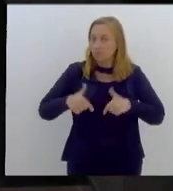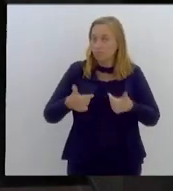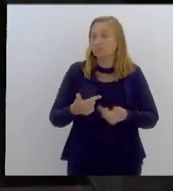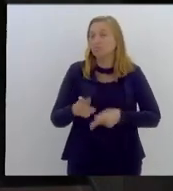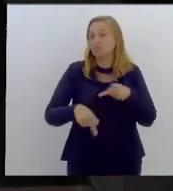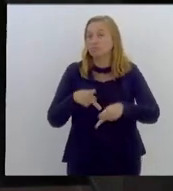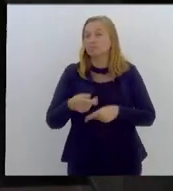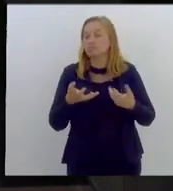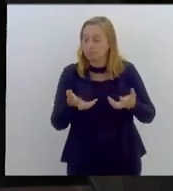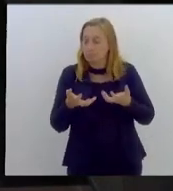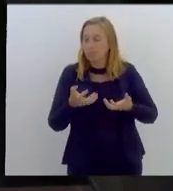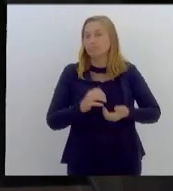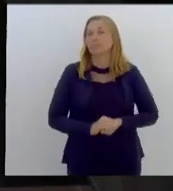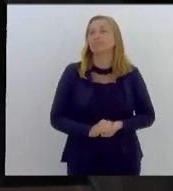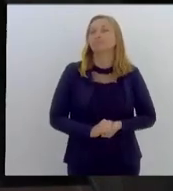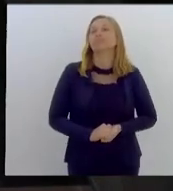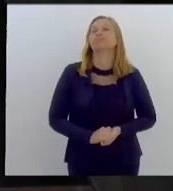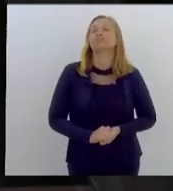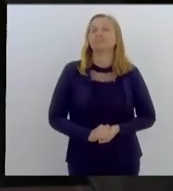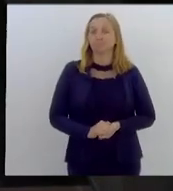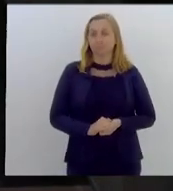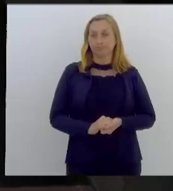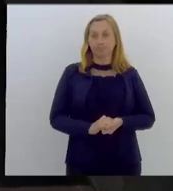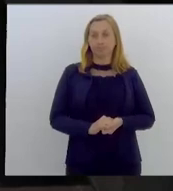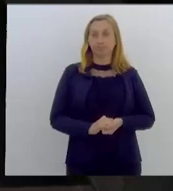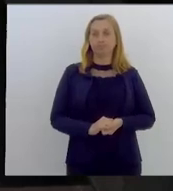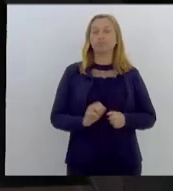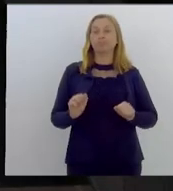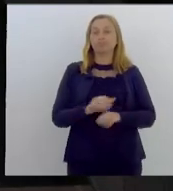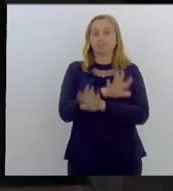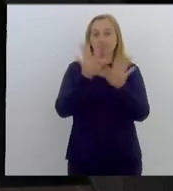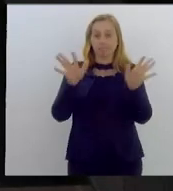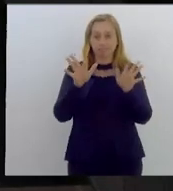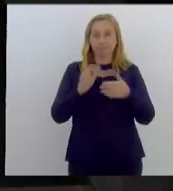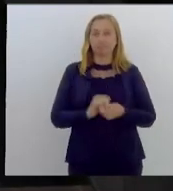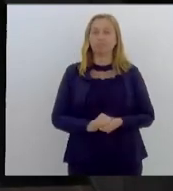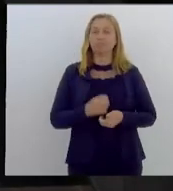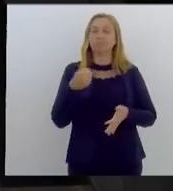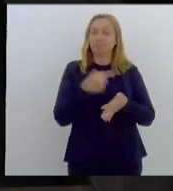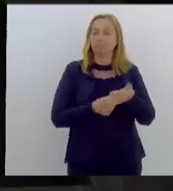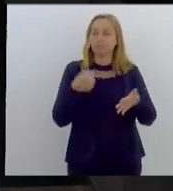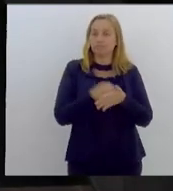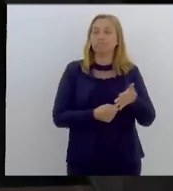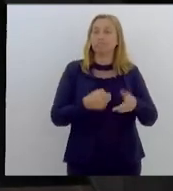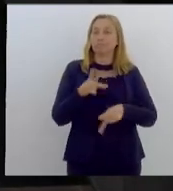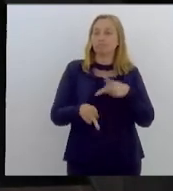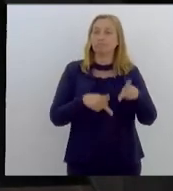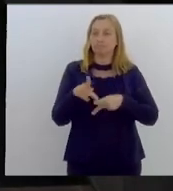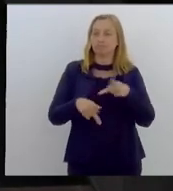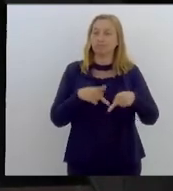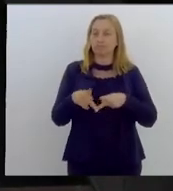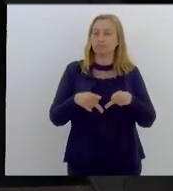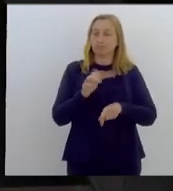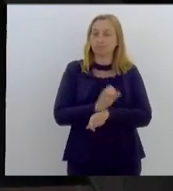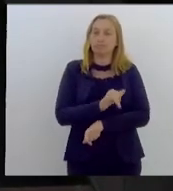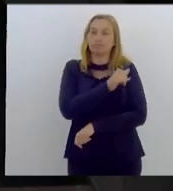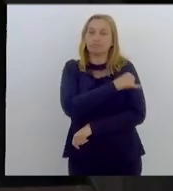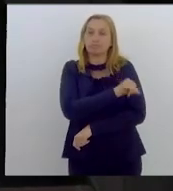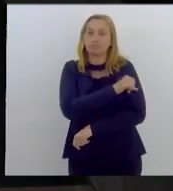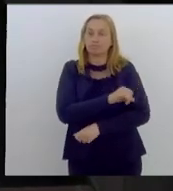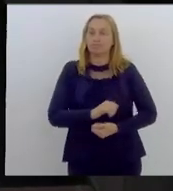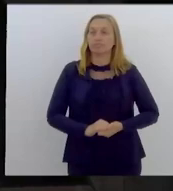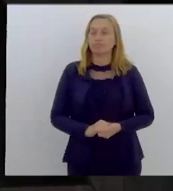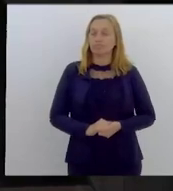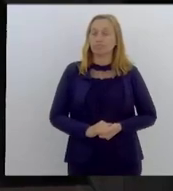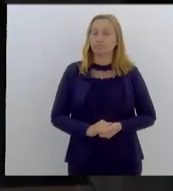que o nosso partido faça. Seja transparente e que lute pela população do Estado do Rio de Janeiro.